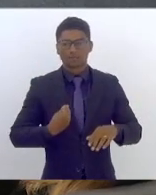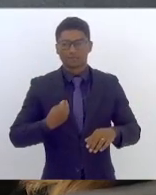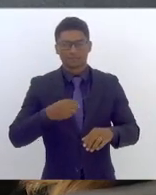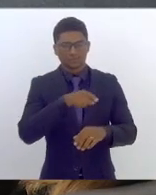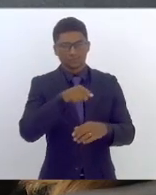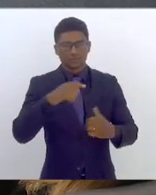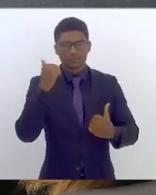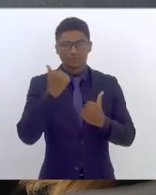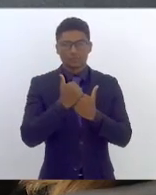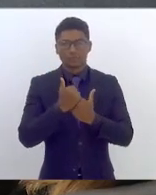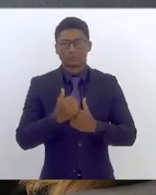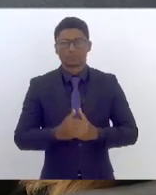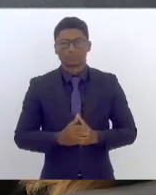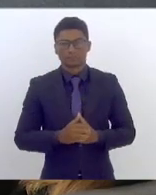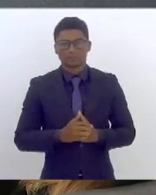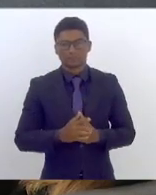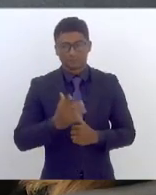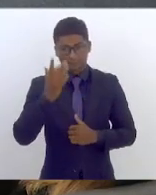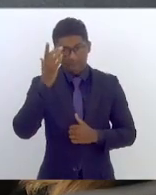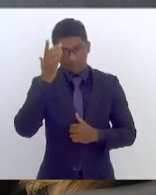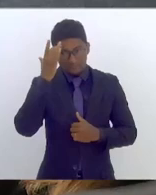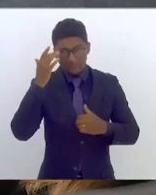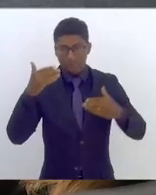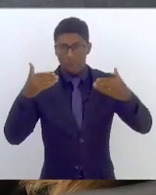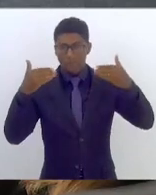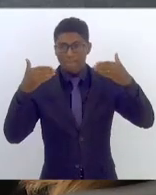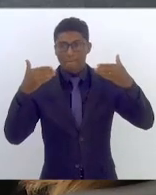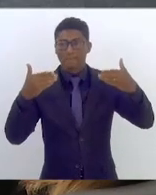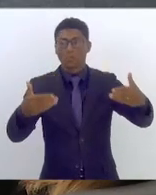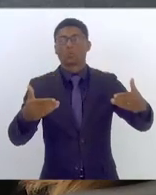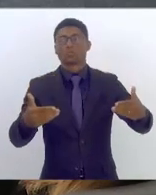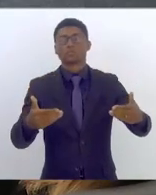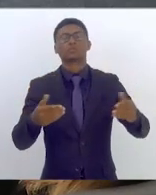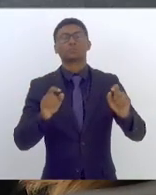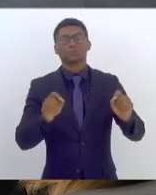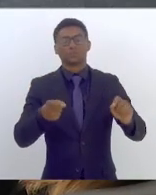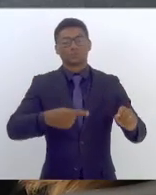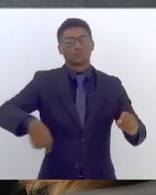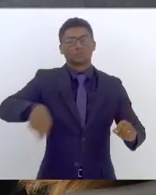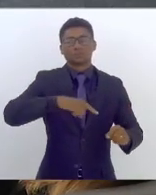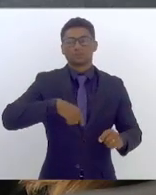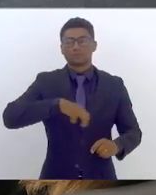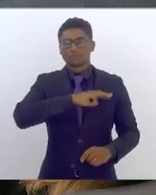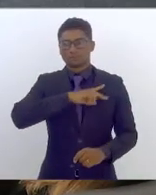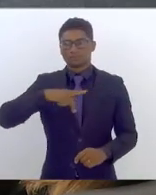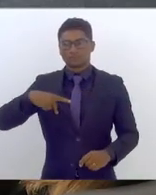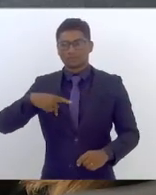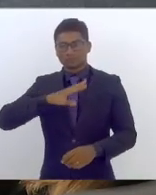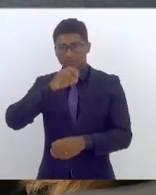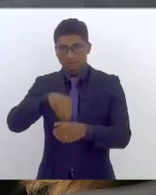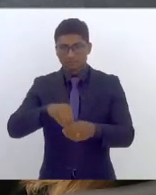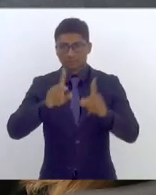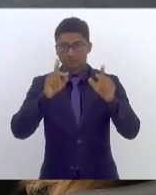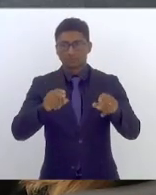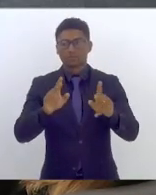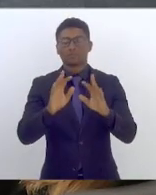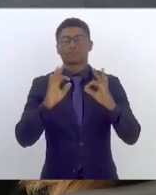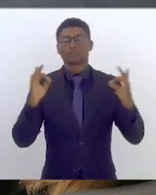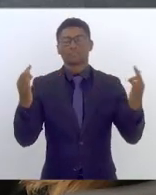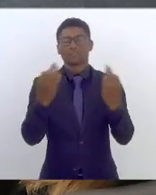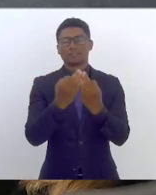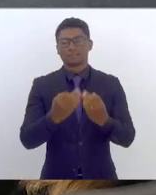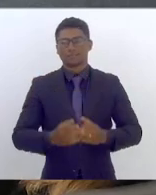acho que isso demonstra bem o que é o ministério público não é que somos todos nós uma família com